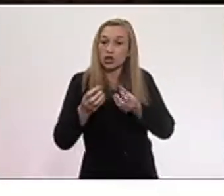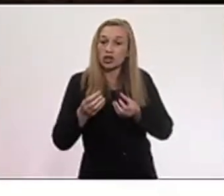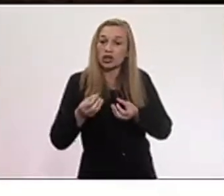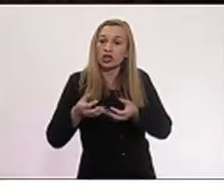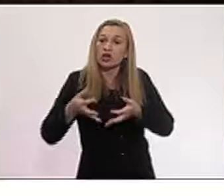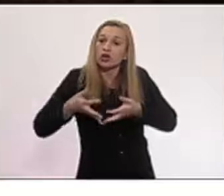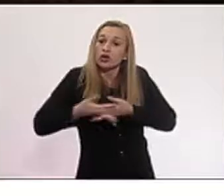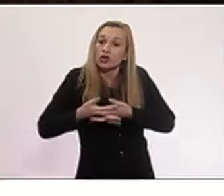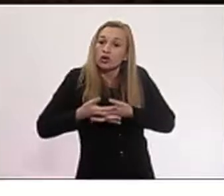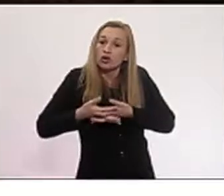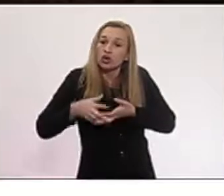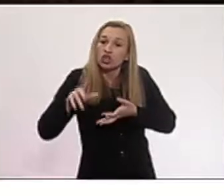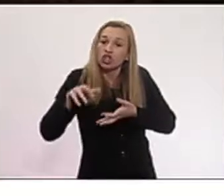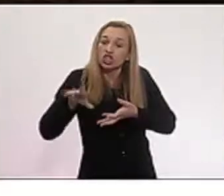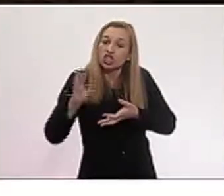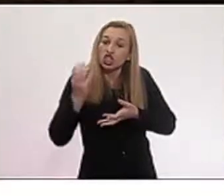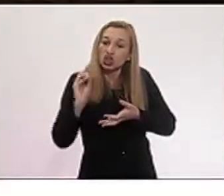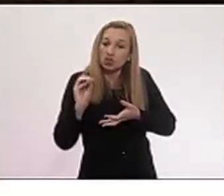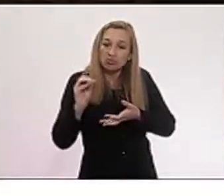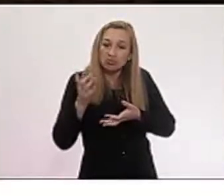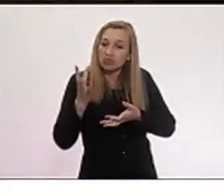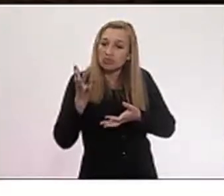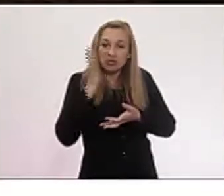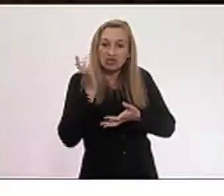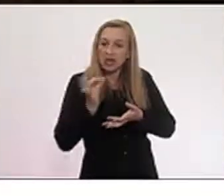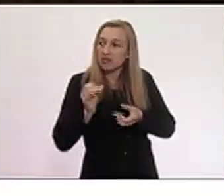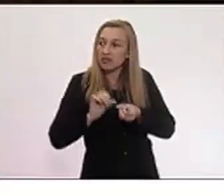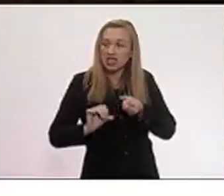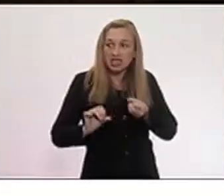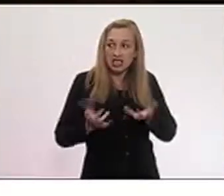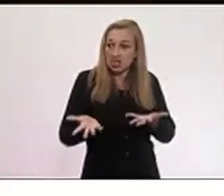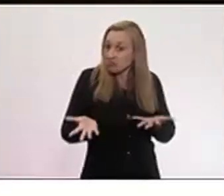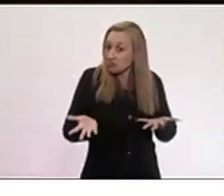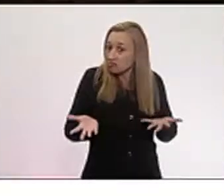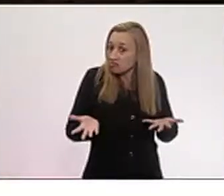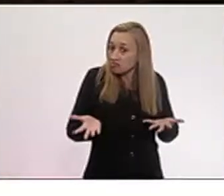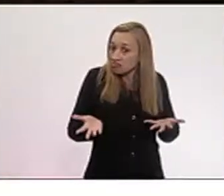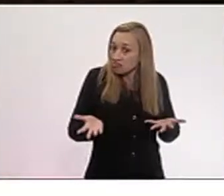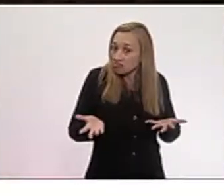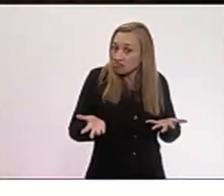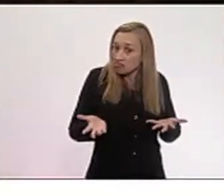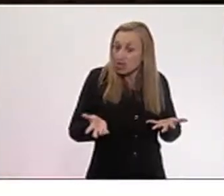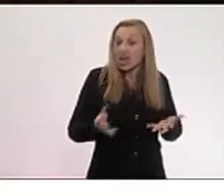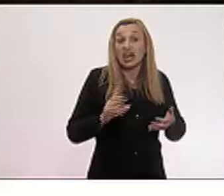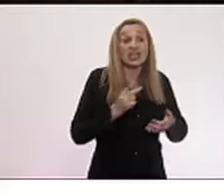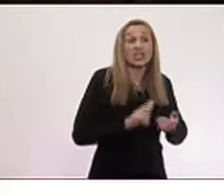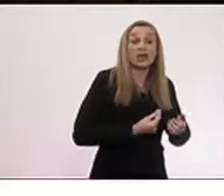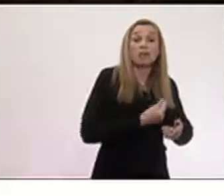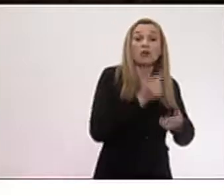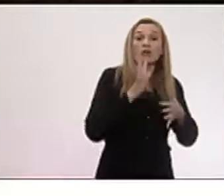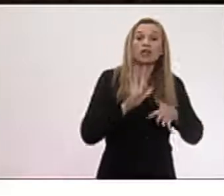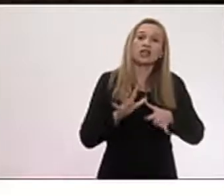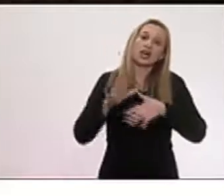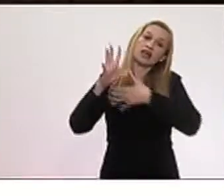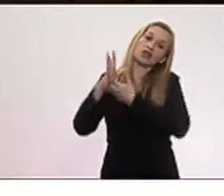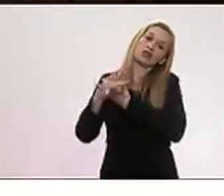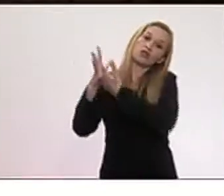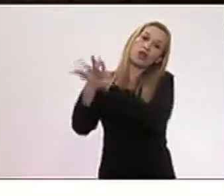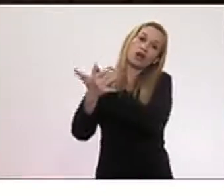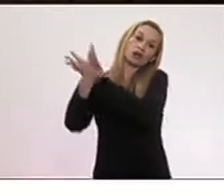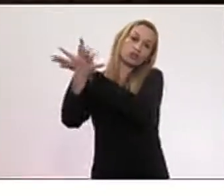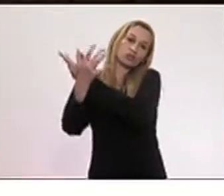chama cupim. Bota o ovo no ninho do tico-tico e depois sai voando pela vida. E